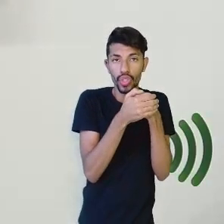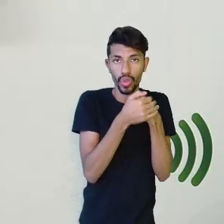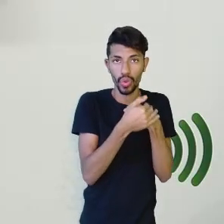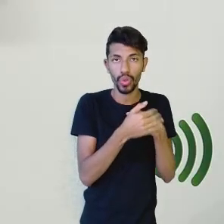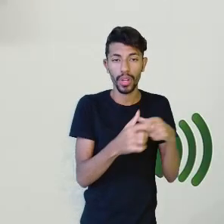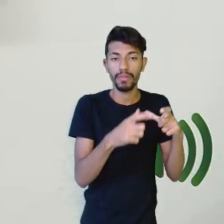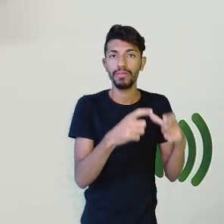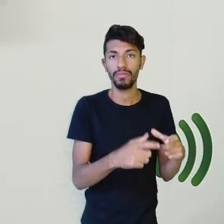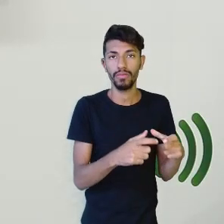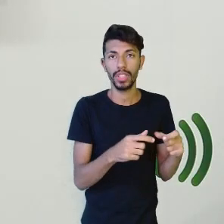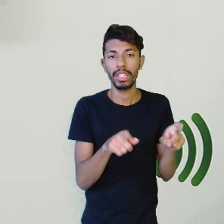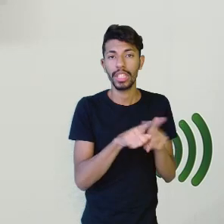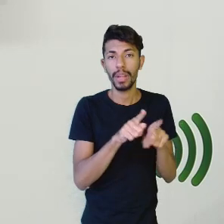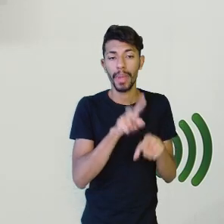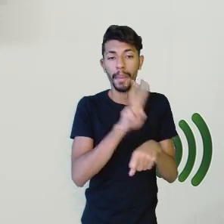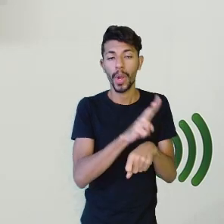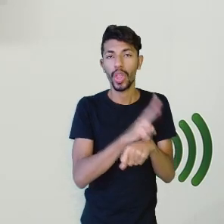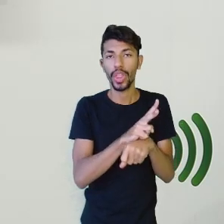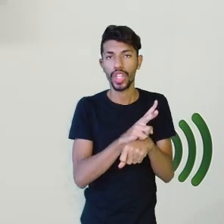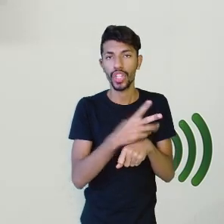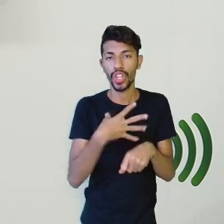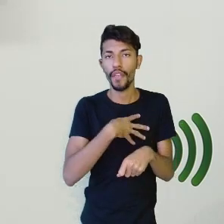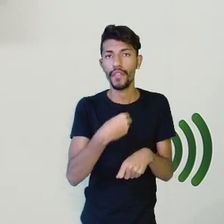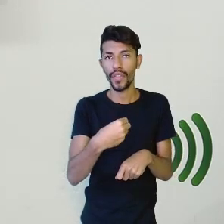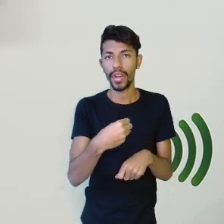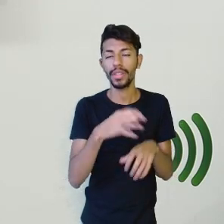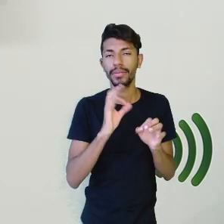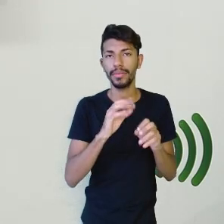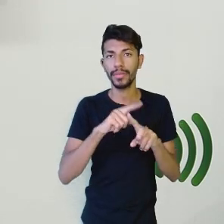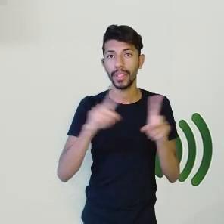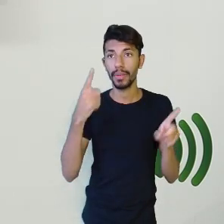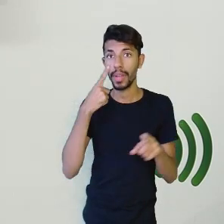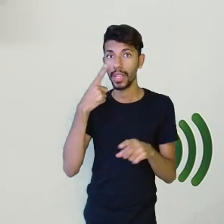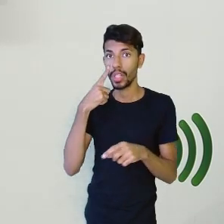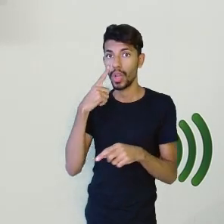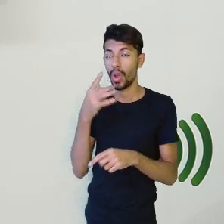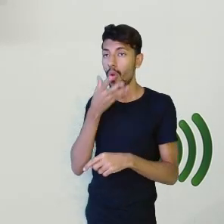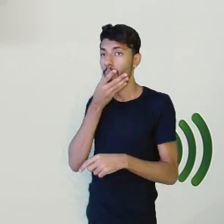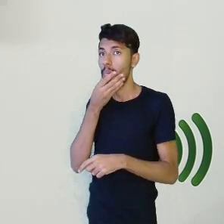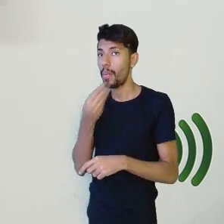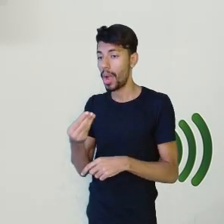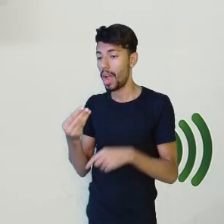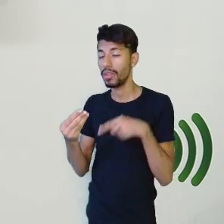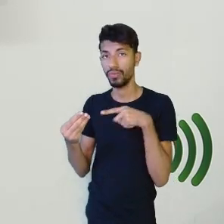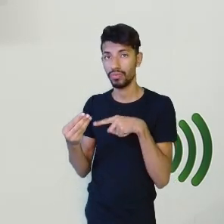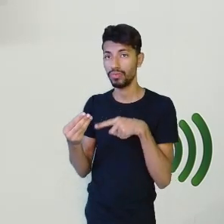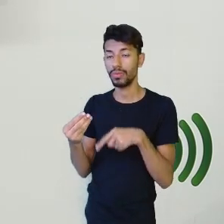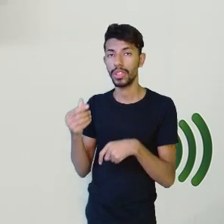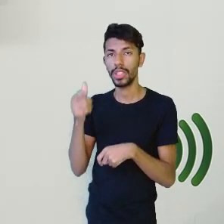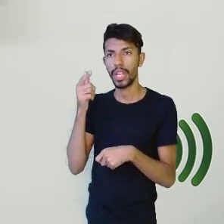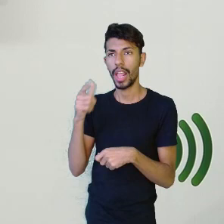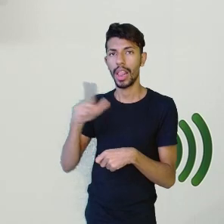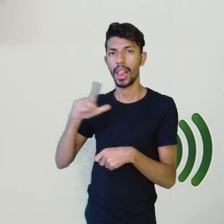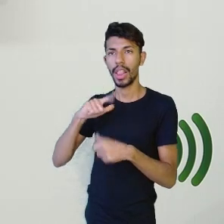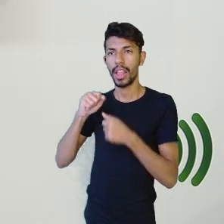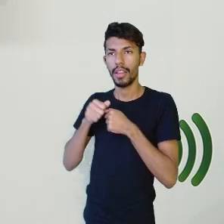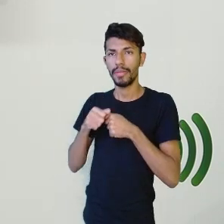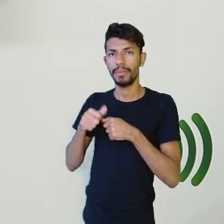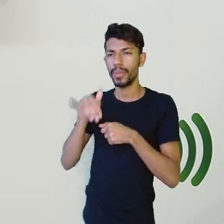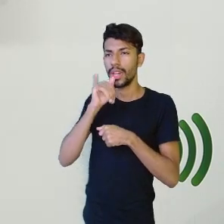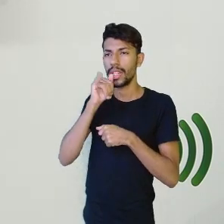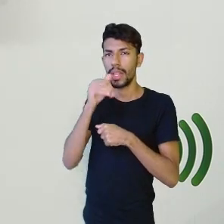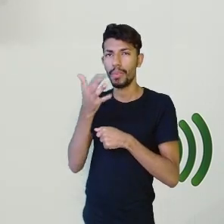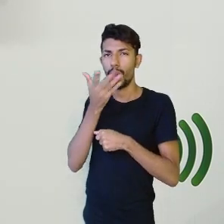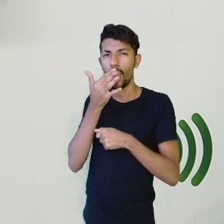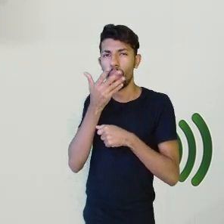sua cria. Já os machos, eles possuem essa plumagem mais chamativa, nós podemos dizer